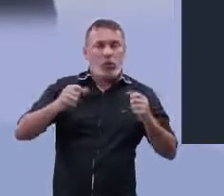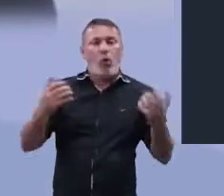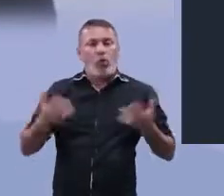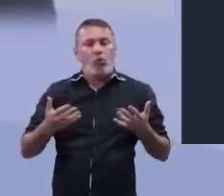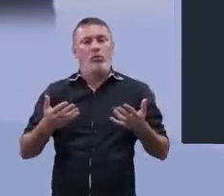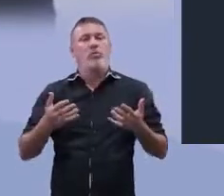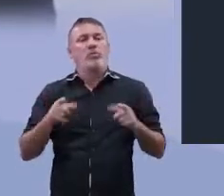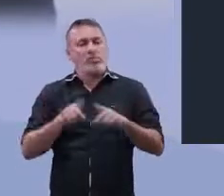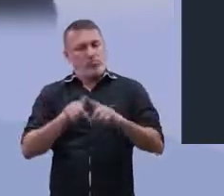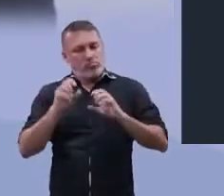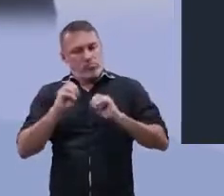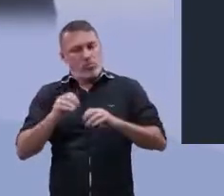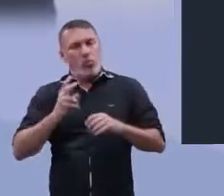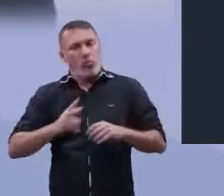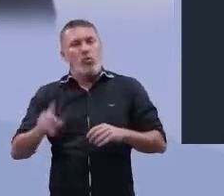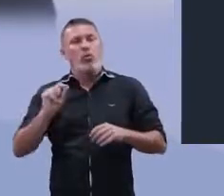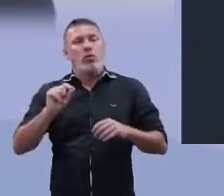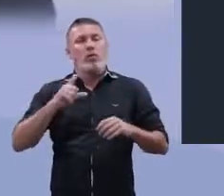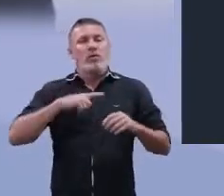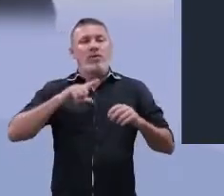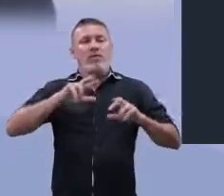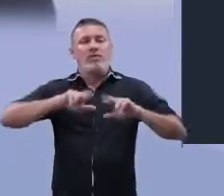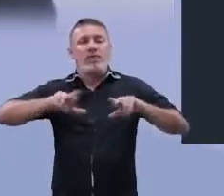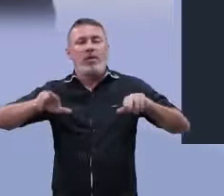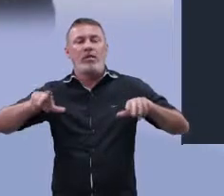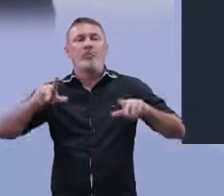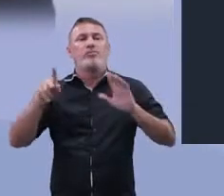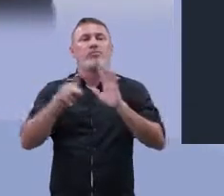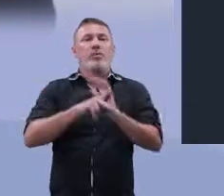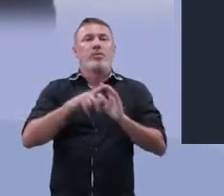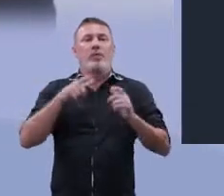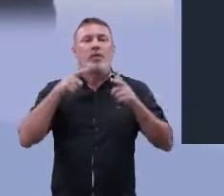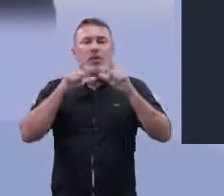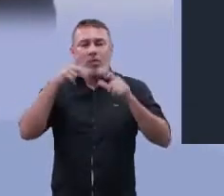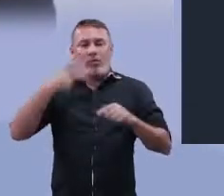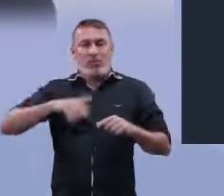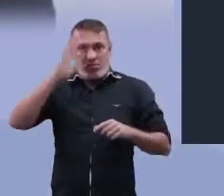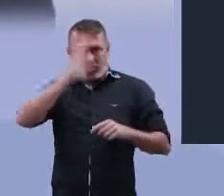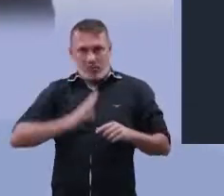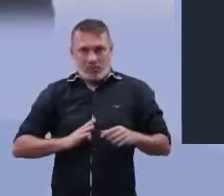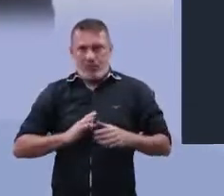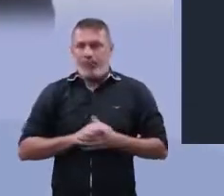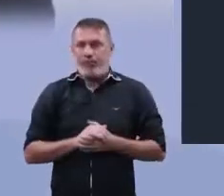vendo alguns tipos, alguns exemplos de variações que acontecem no nosso Brasil.